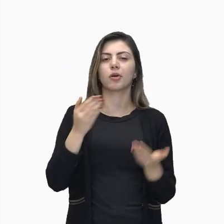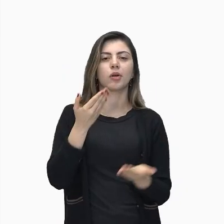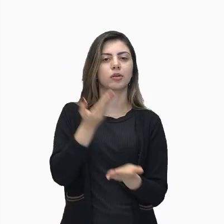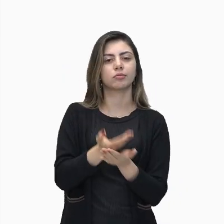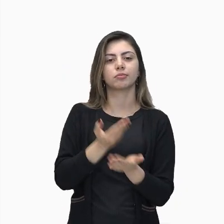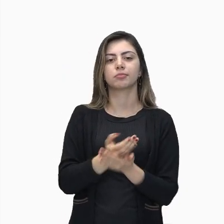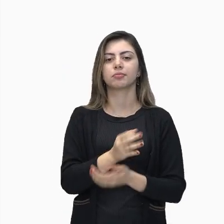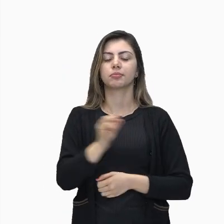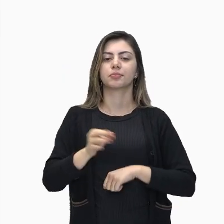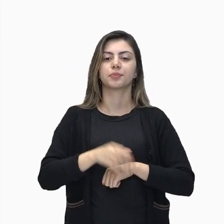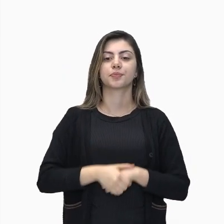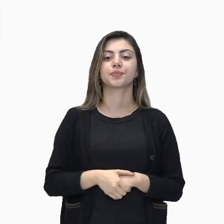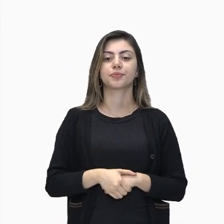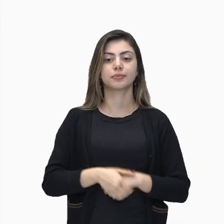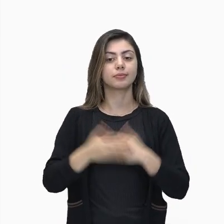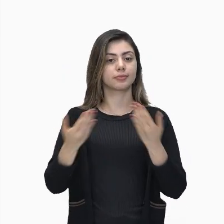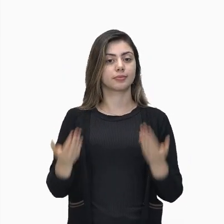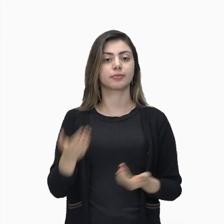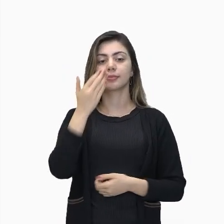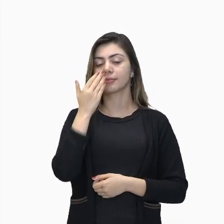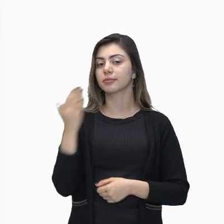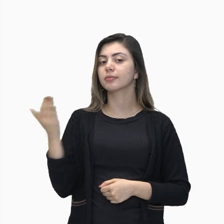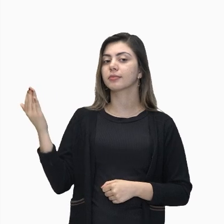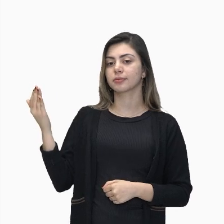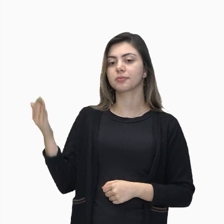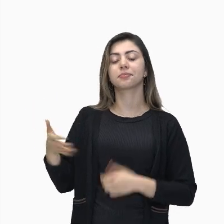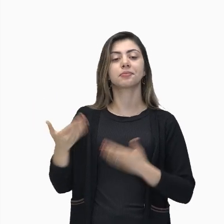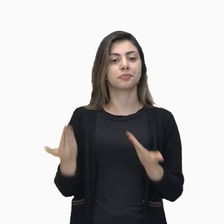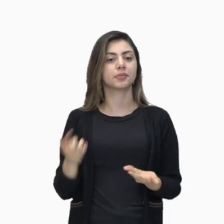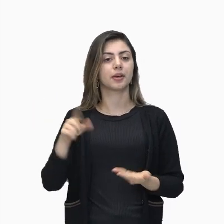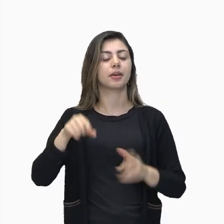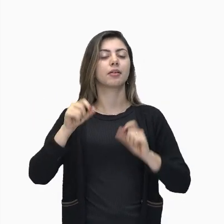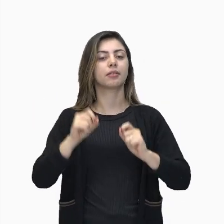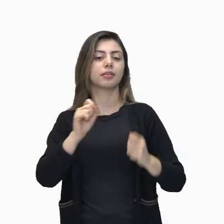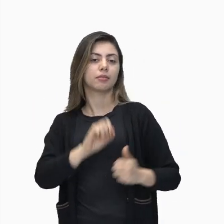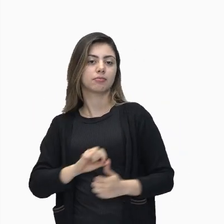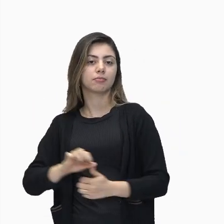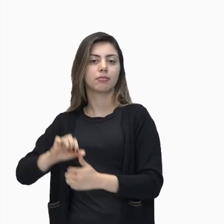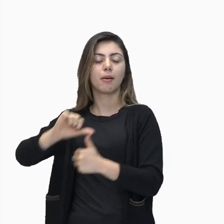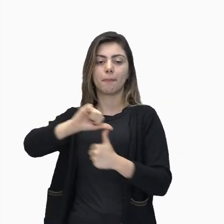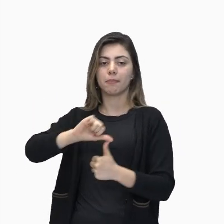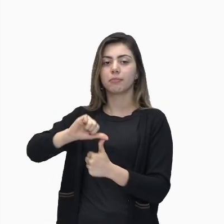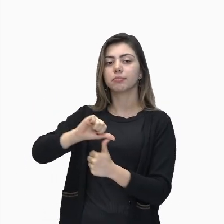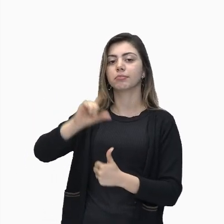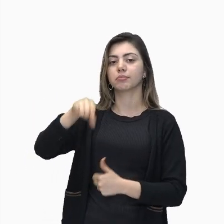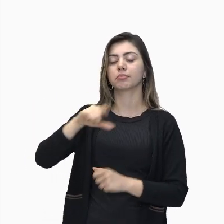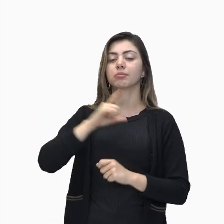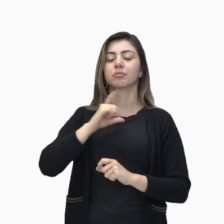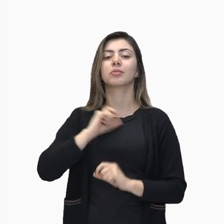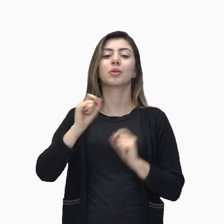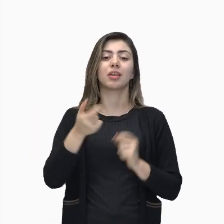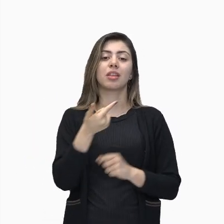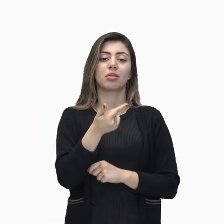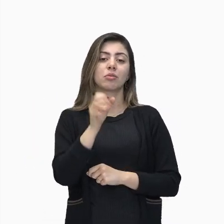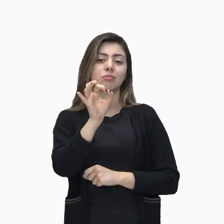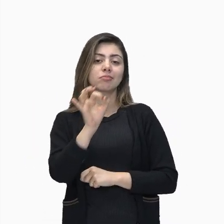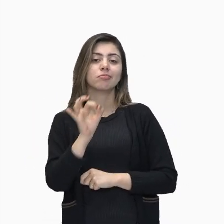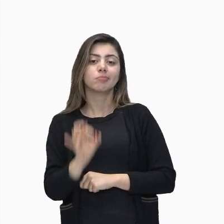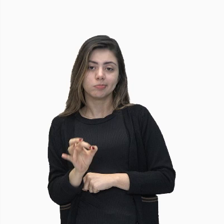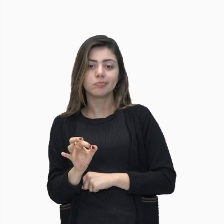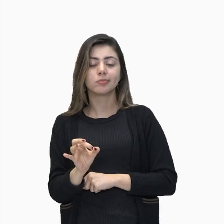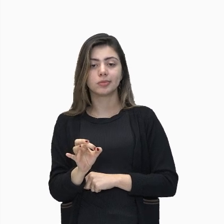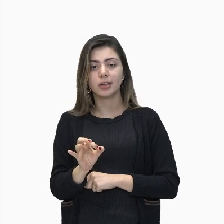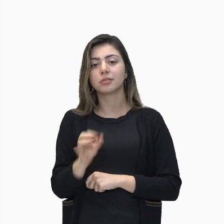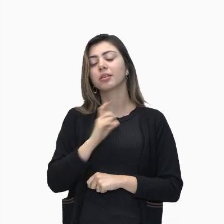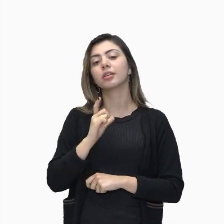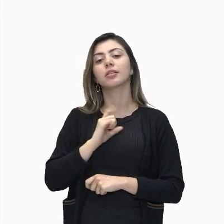hoje, ok? Então, a América Central, essa porção, corresponde aí a apenas